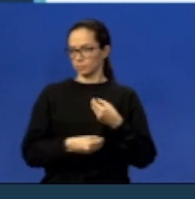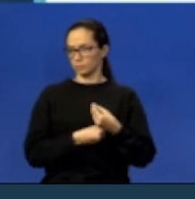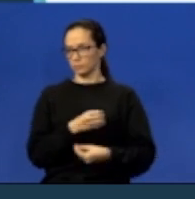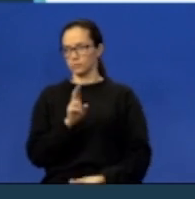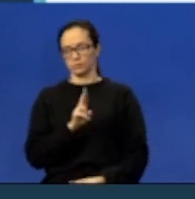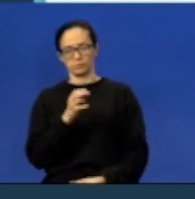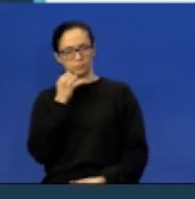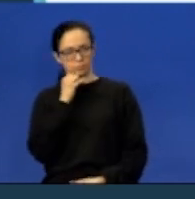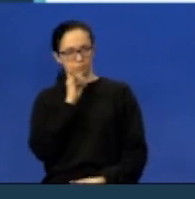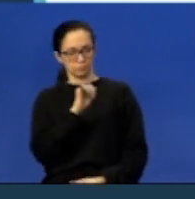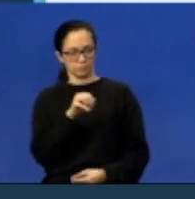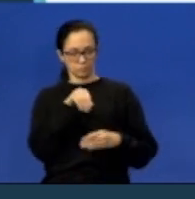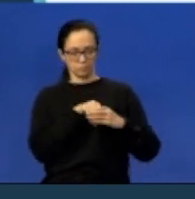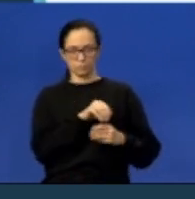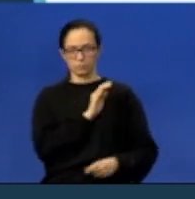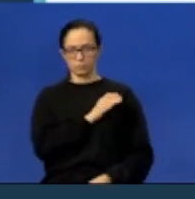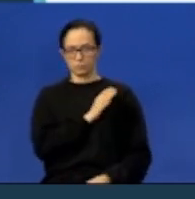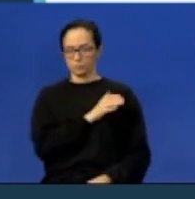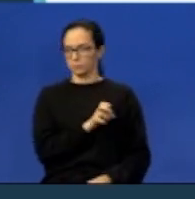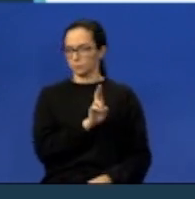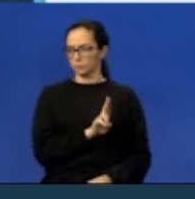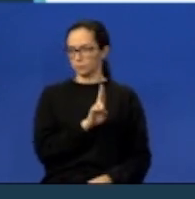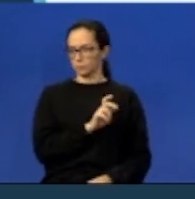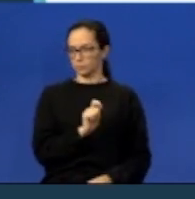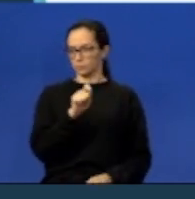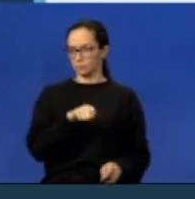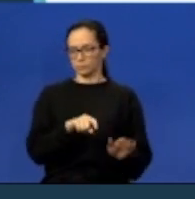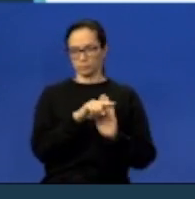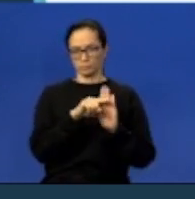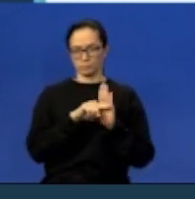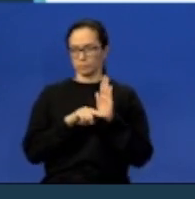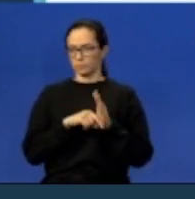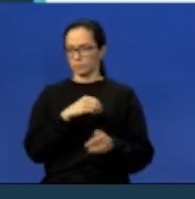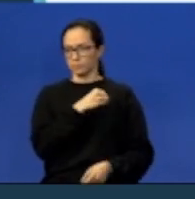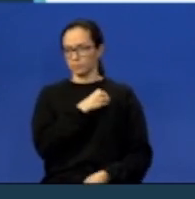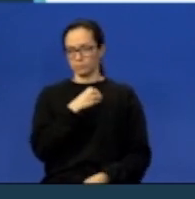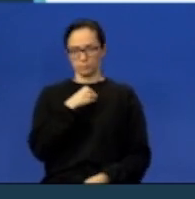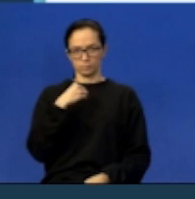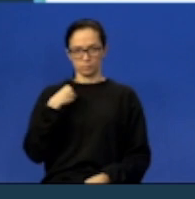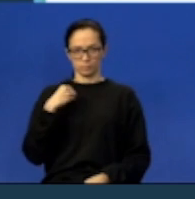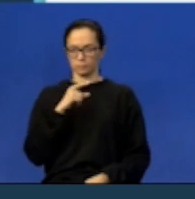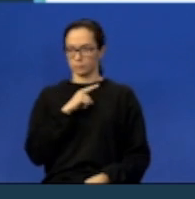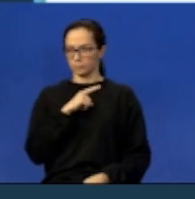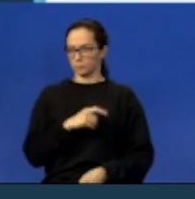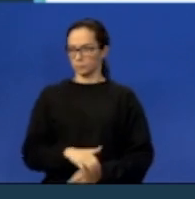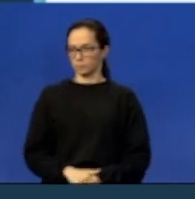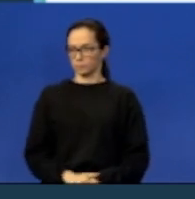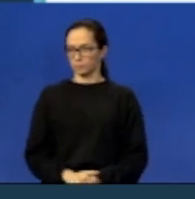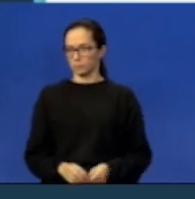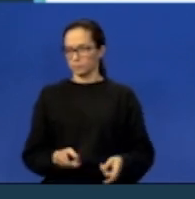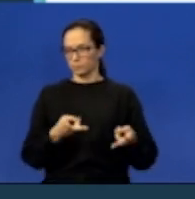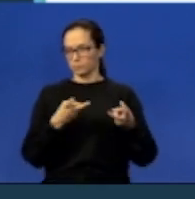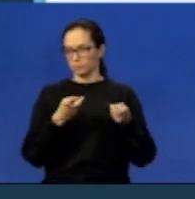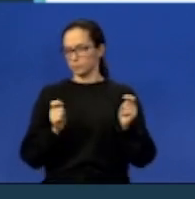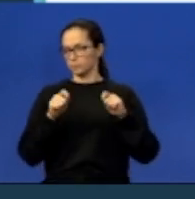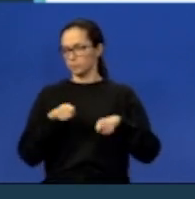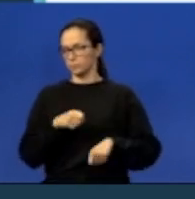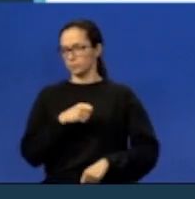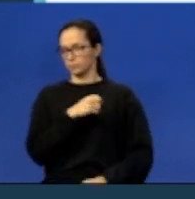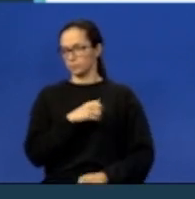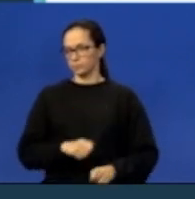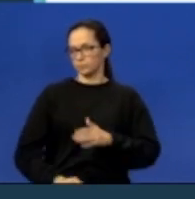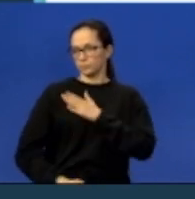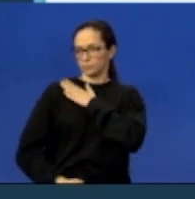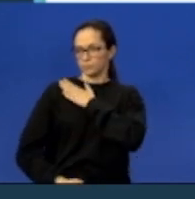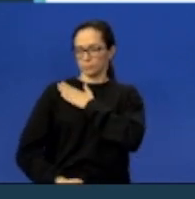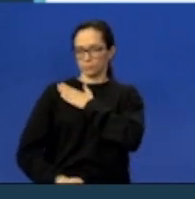atividade elétrica do coração, através da colocação de um eletrodo sobre o tórax. Então, vocês veem aqui a linha hemiclavicular, a